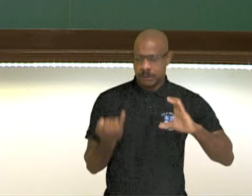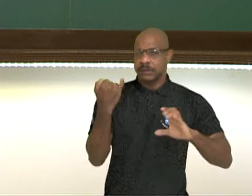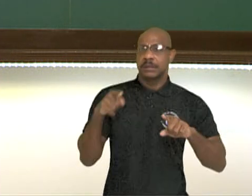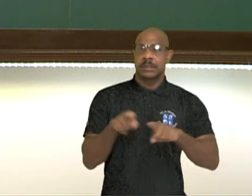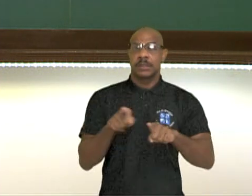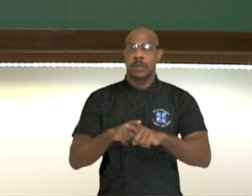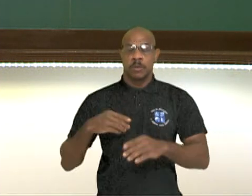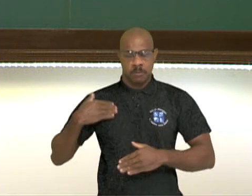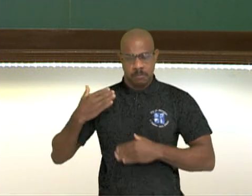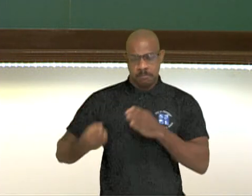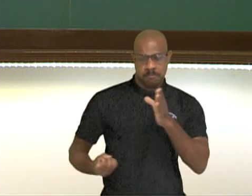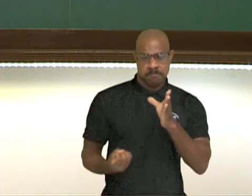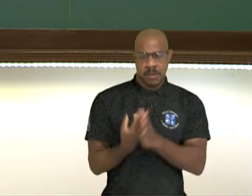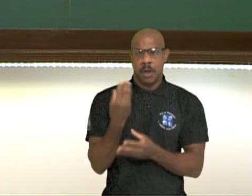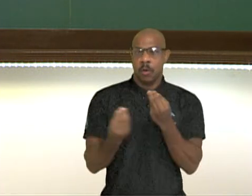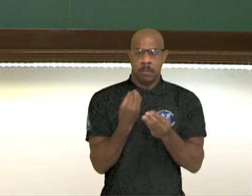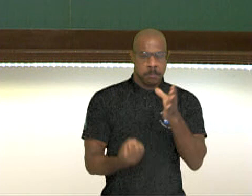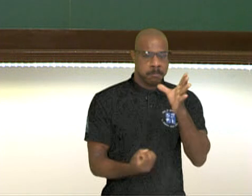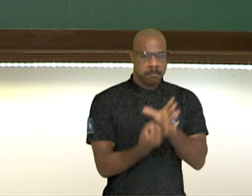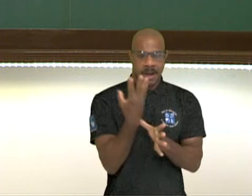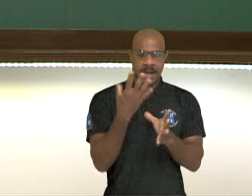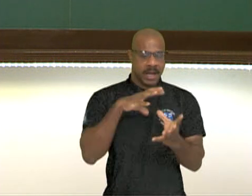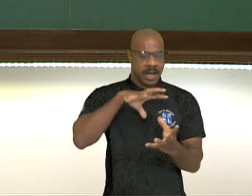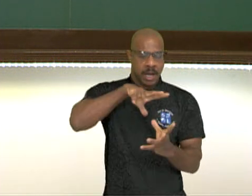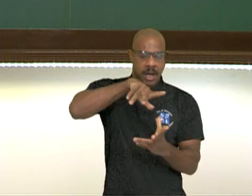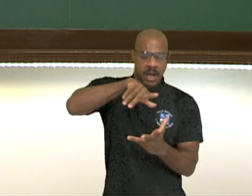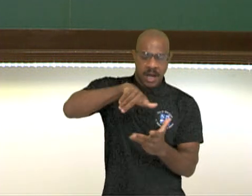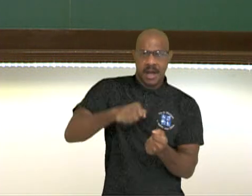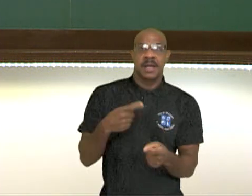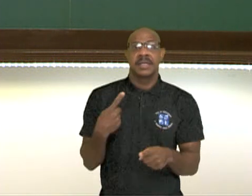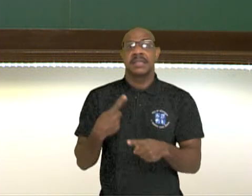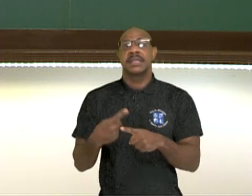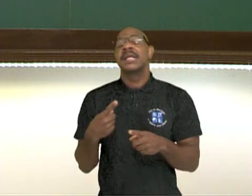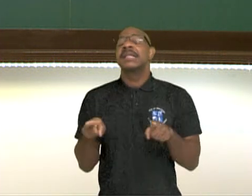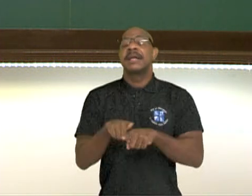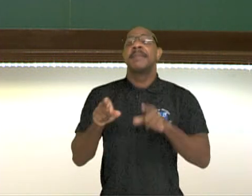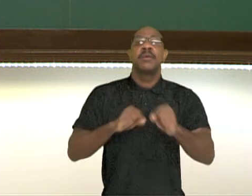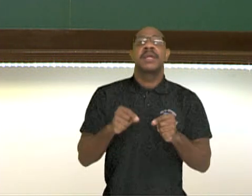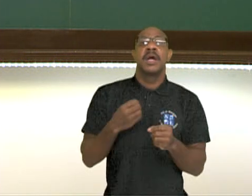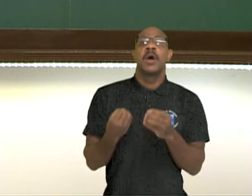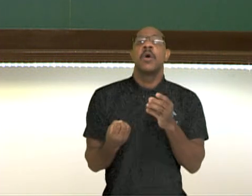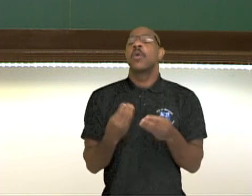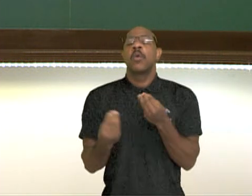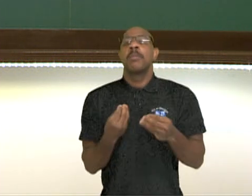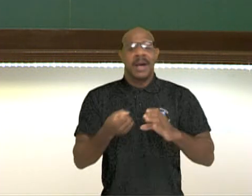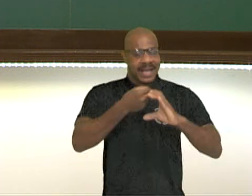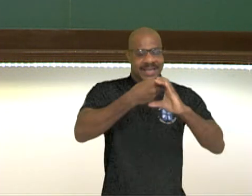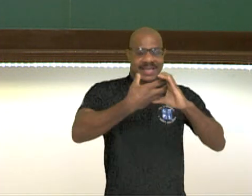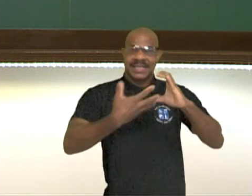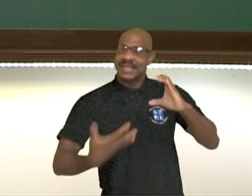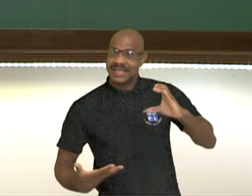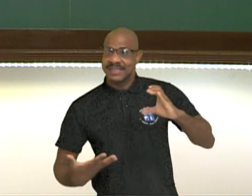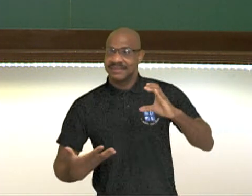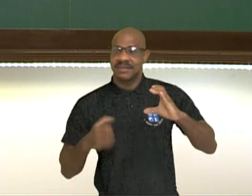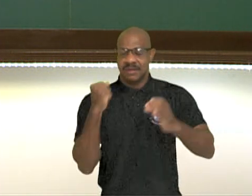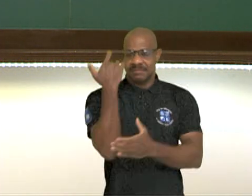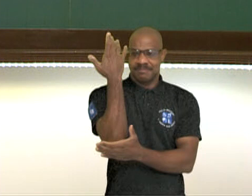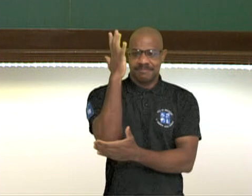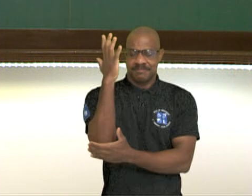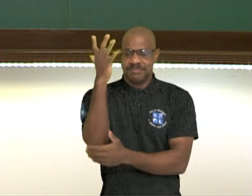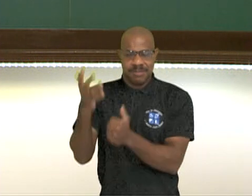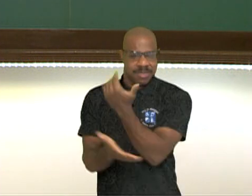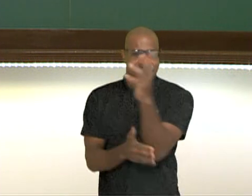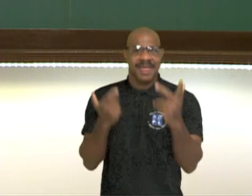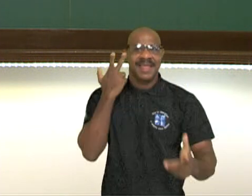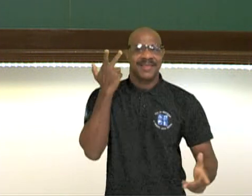de formação do nosso planeta, como da dinâmica natural, características naturais do planeta